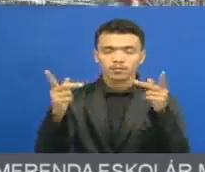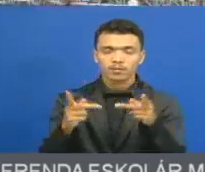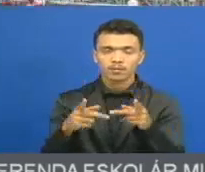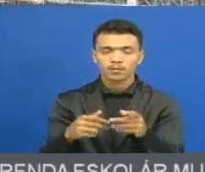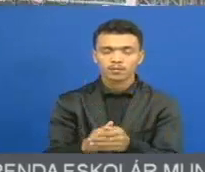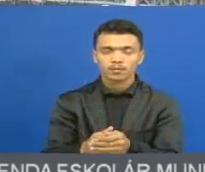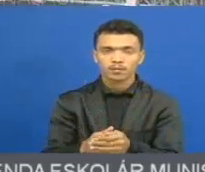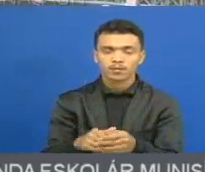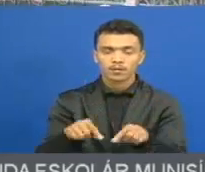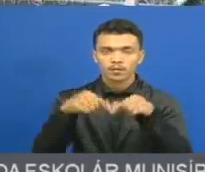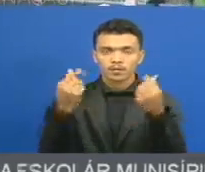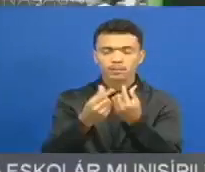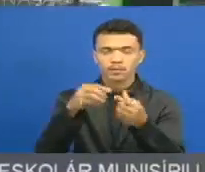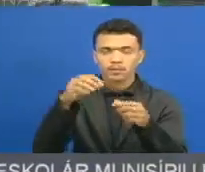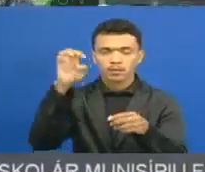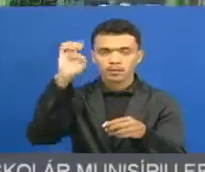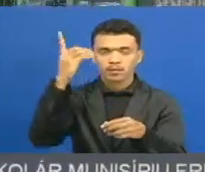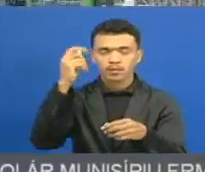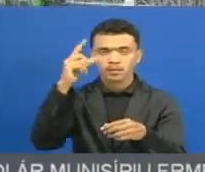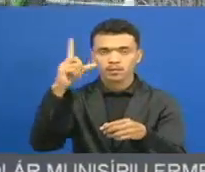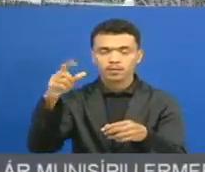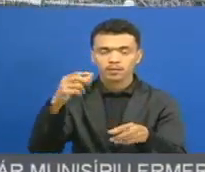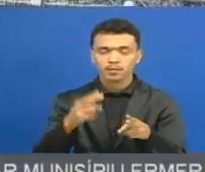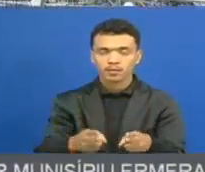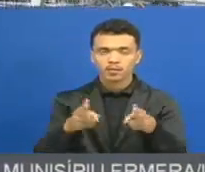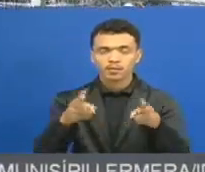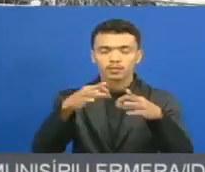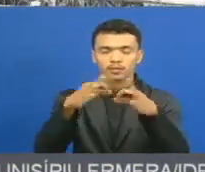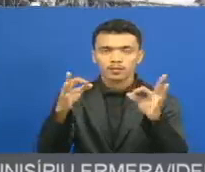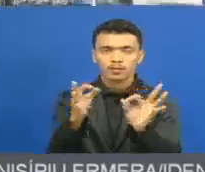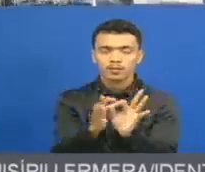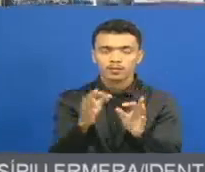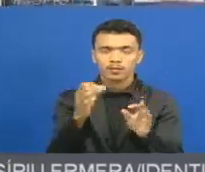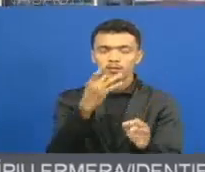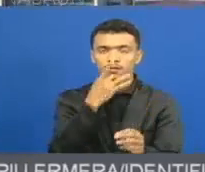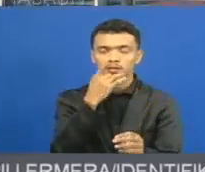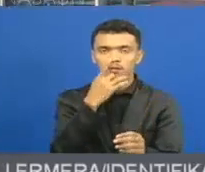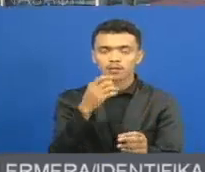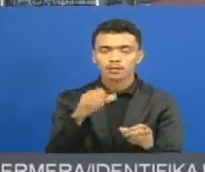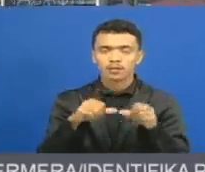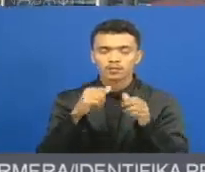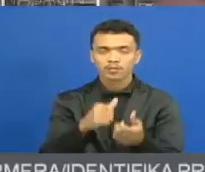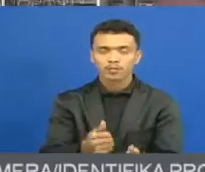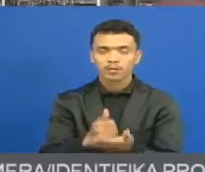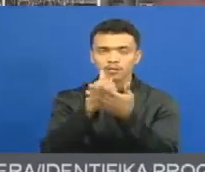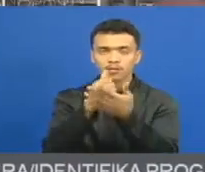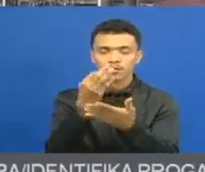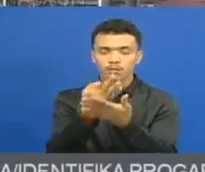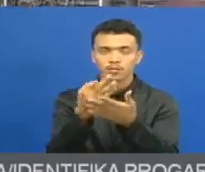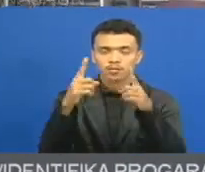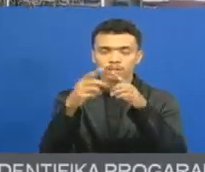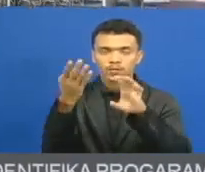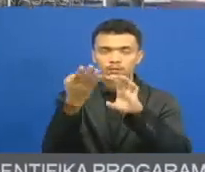não é equipa técnica EDTLEP, se acelera o de halo instalação linha eletricidade, a tu contribui para aumentar receitas